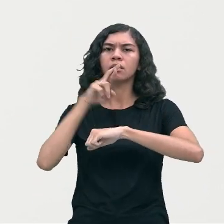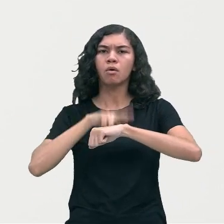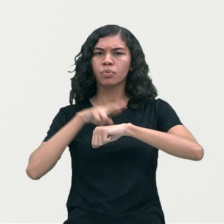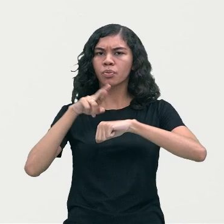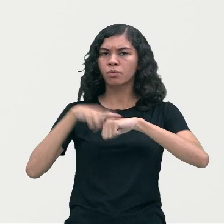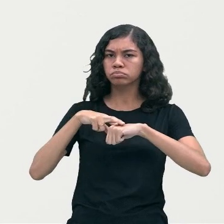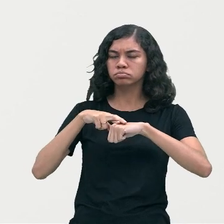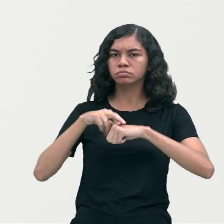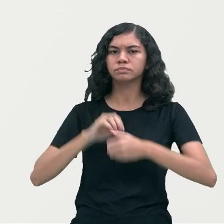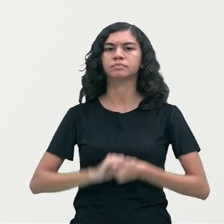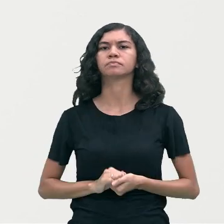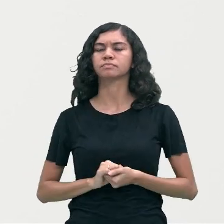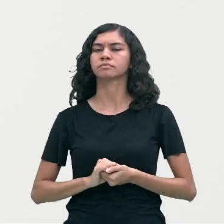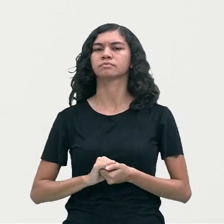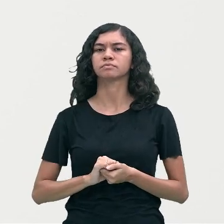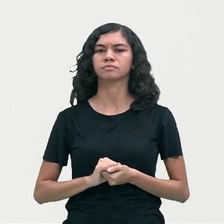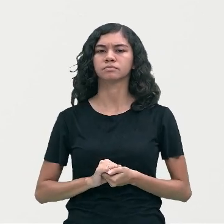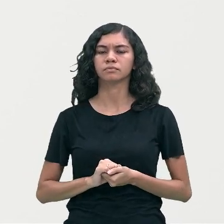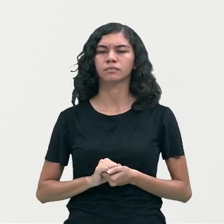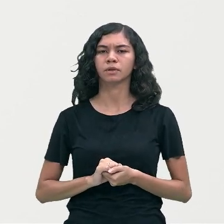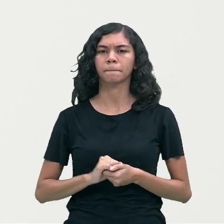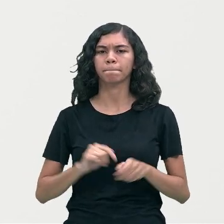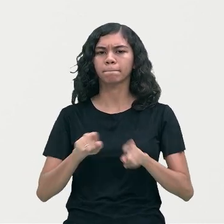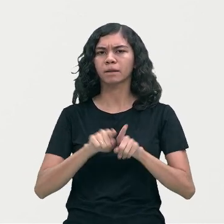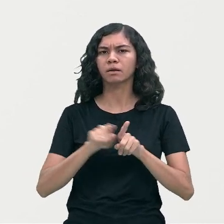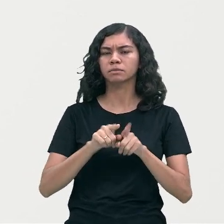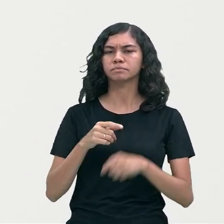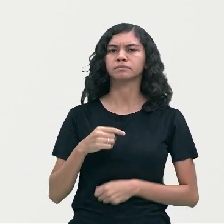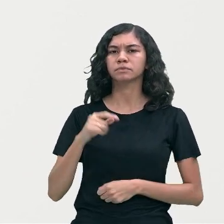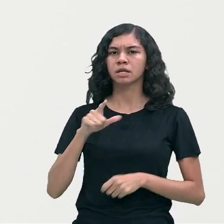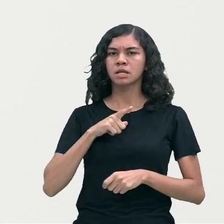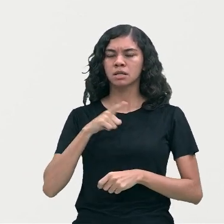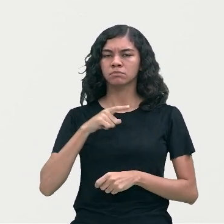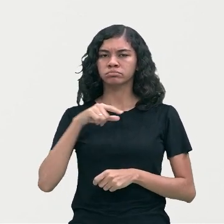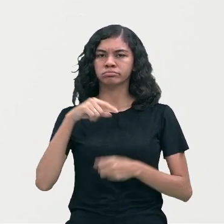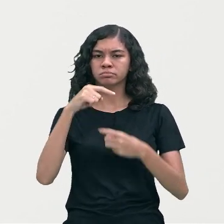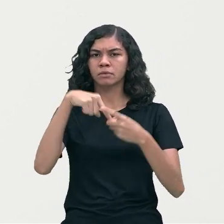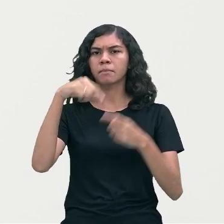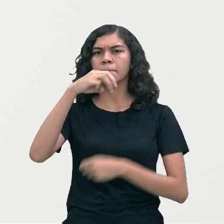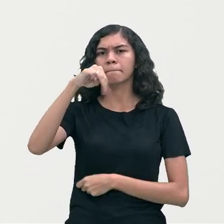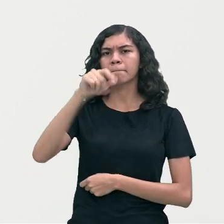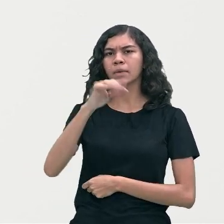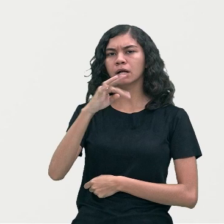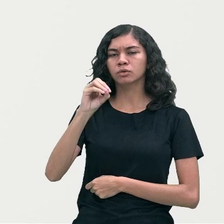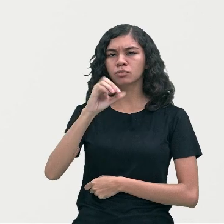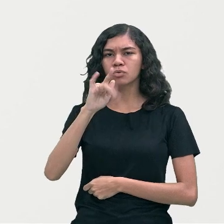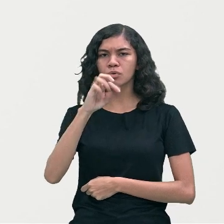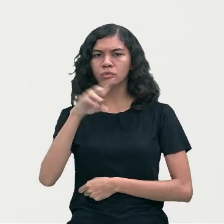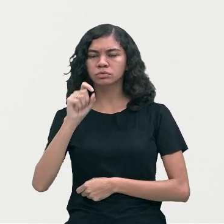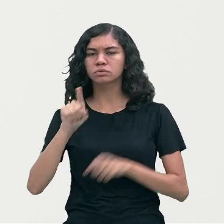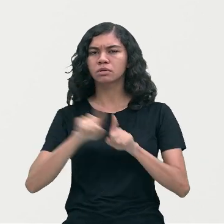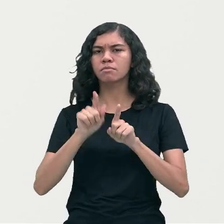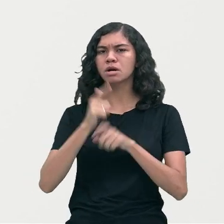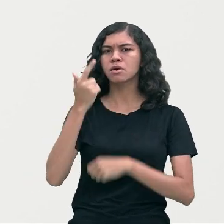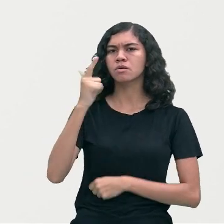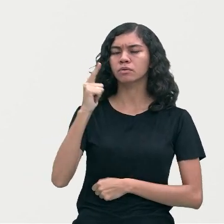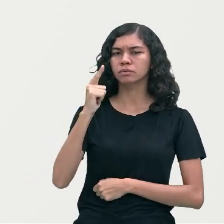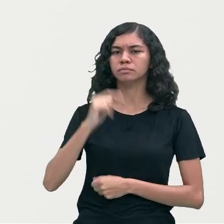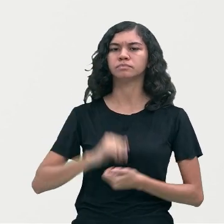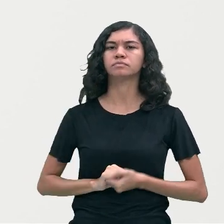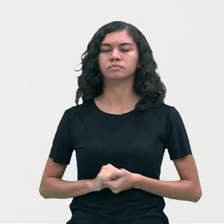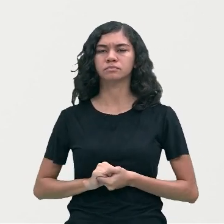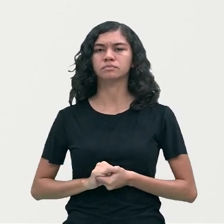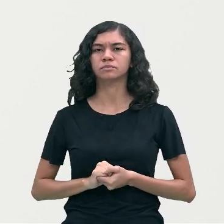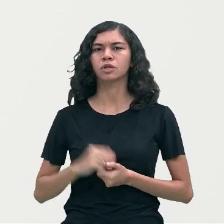Mato Grosso, parte do Mato Grosso do Sul. A gente também tem aqui, parte de Goiás, Tocantins, parte